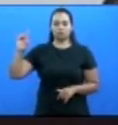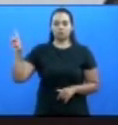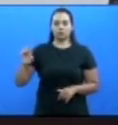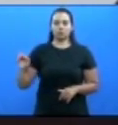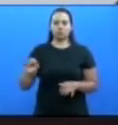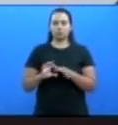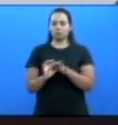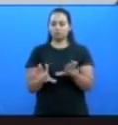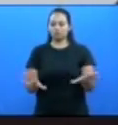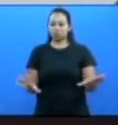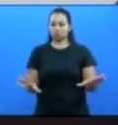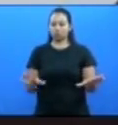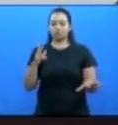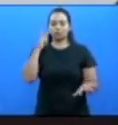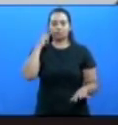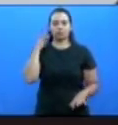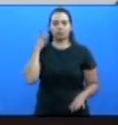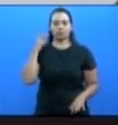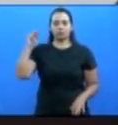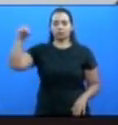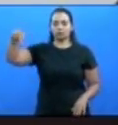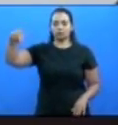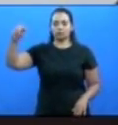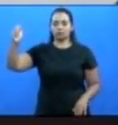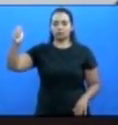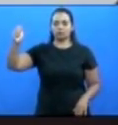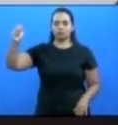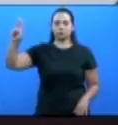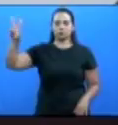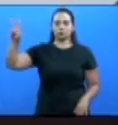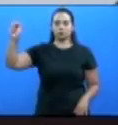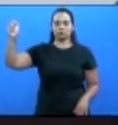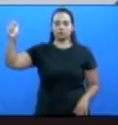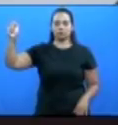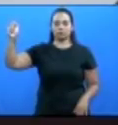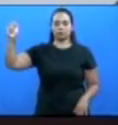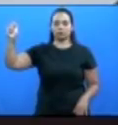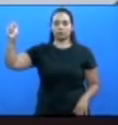também dispensa. Vereador Dr. Nava, 11 e 53.